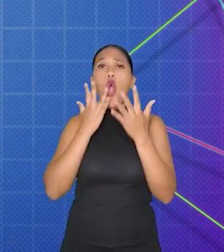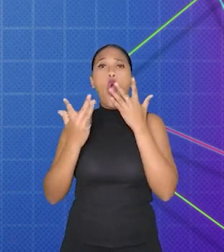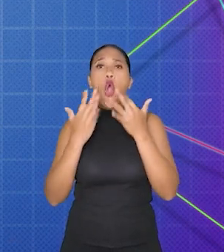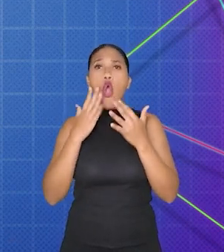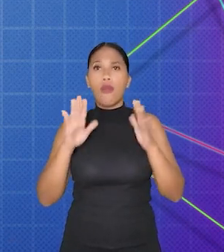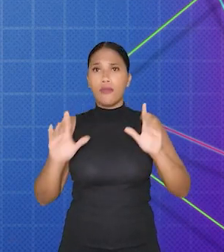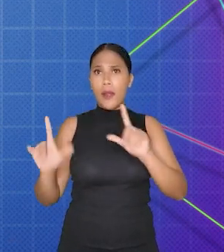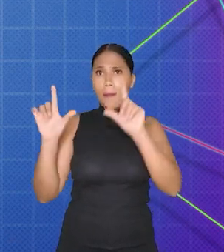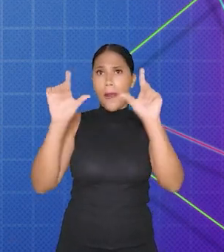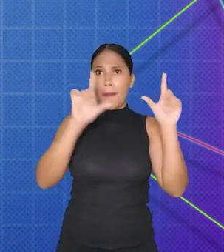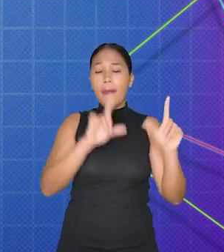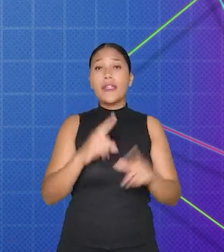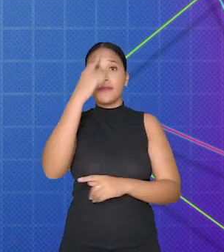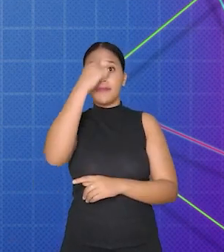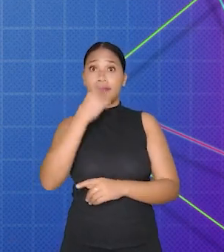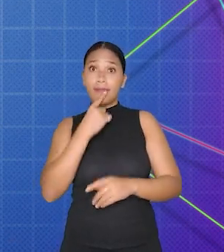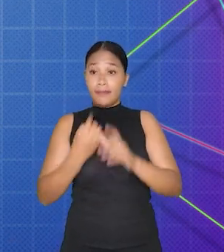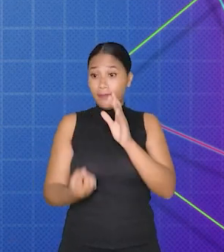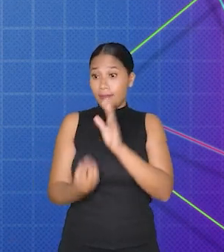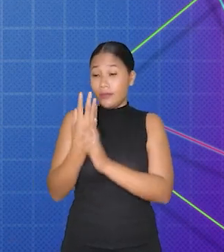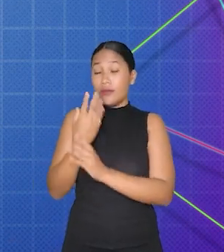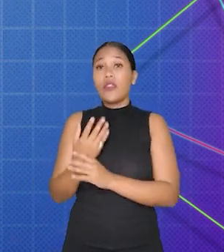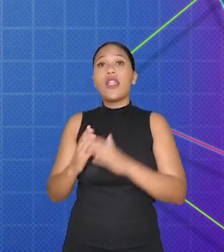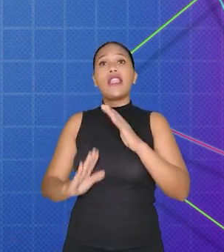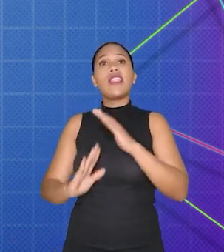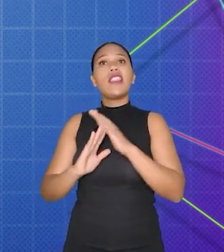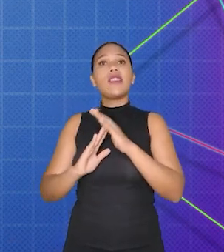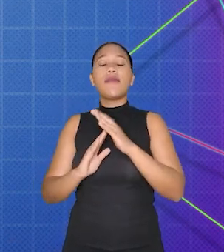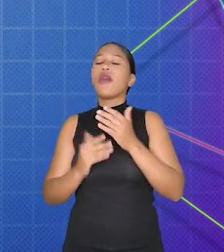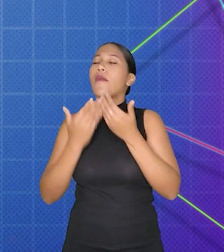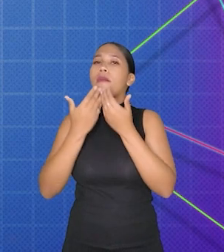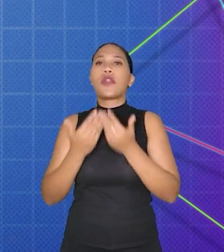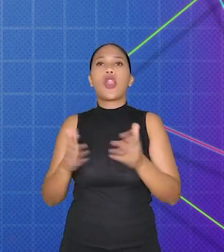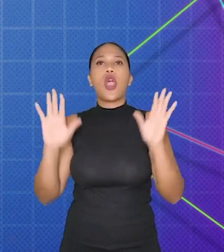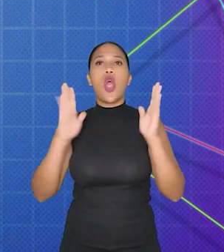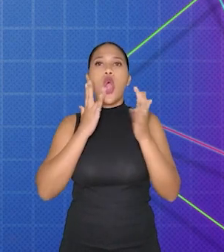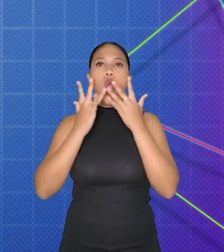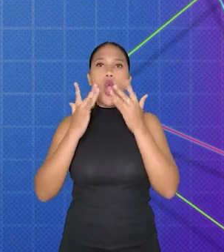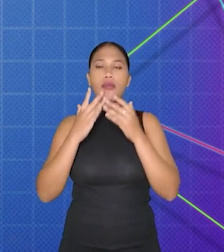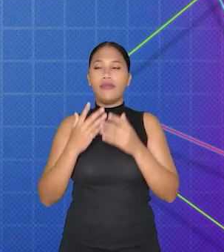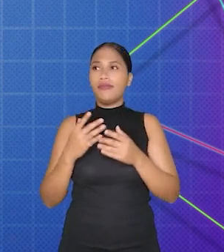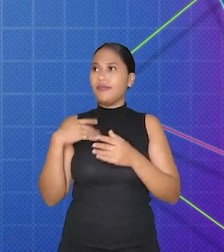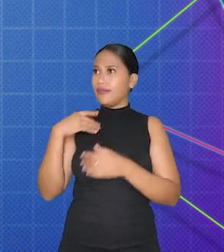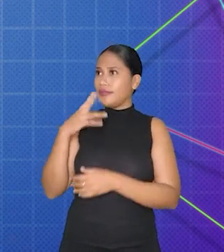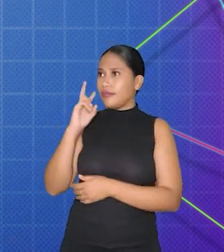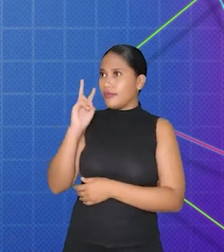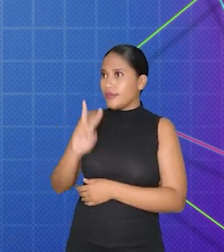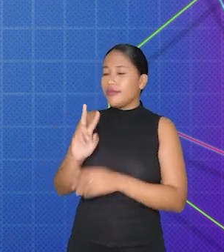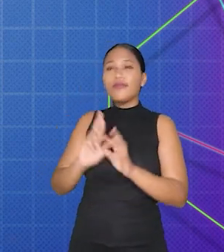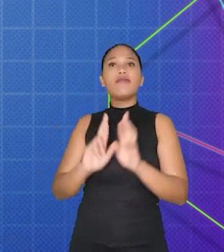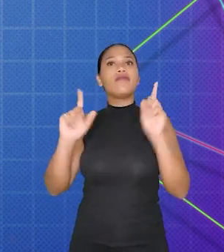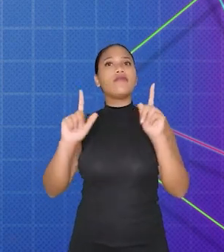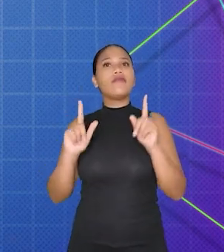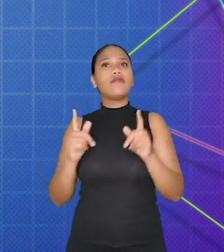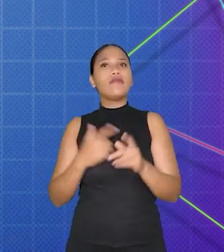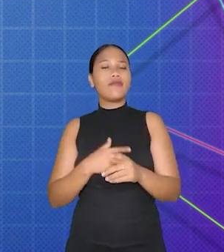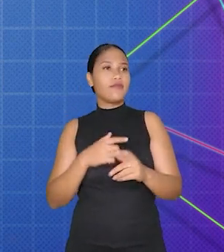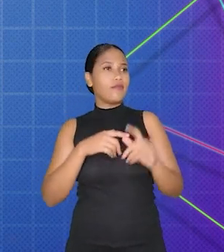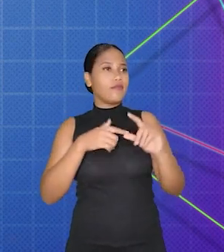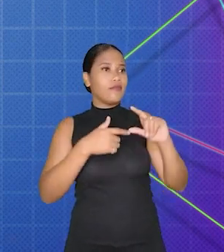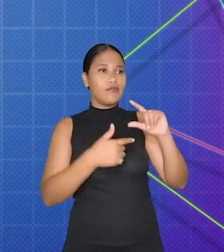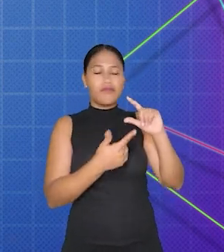indexada é uma técnica em que uma imagem é criada com um número limitado de cores. Isso pode ajudar a manter a aparência de uma imagem em